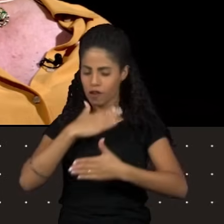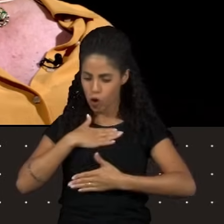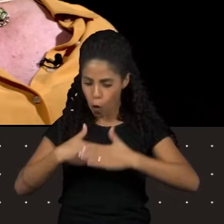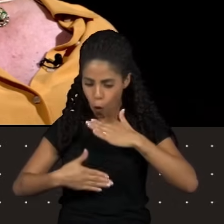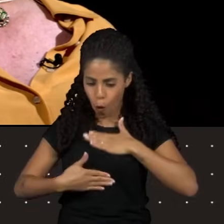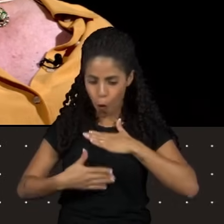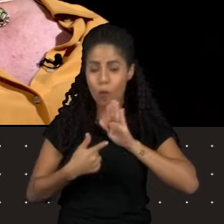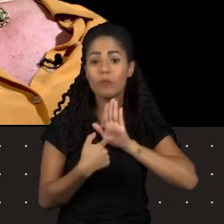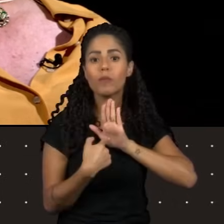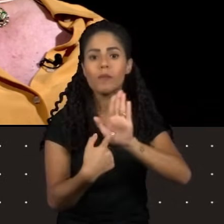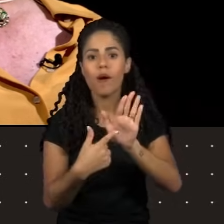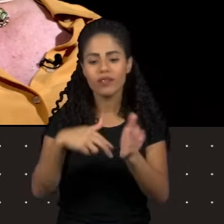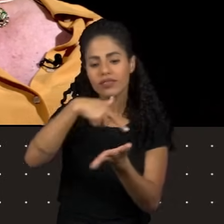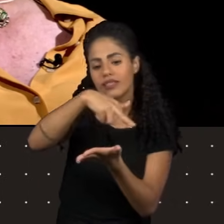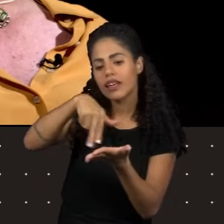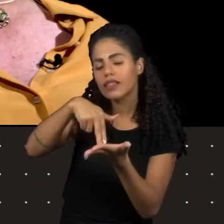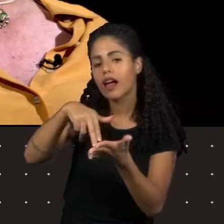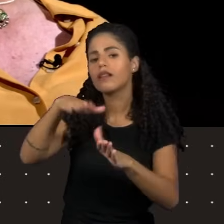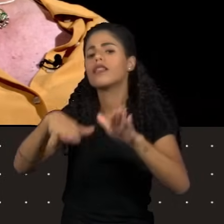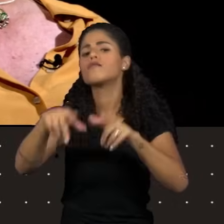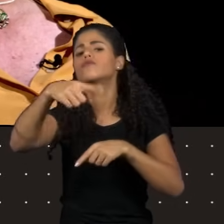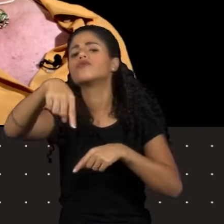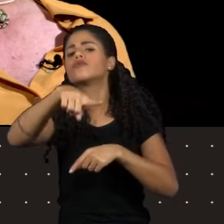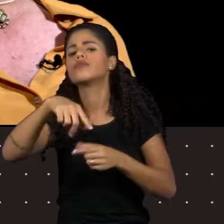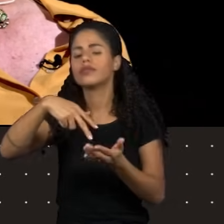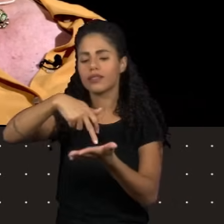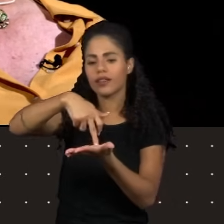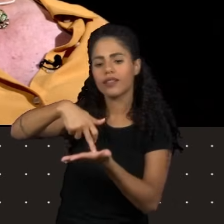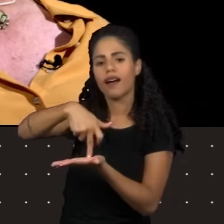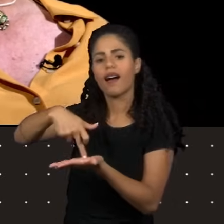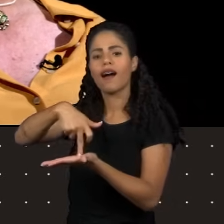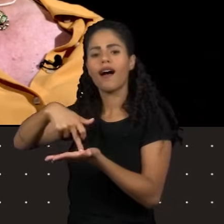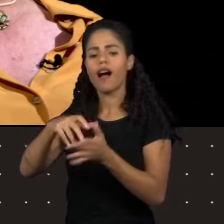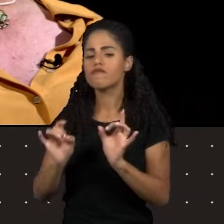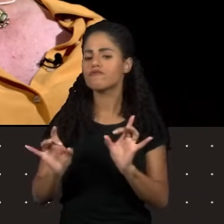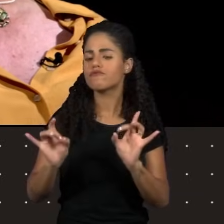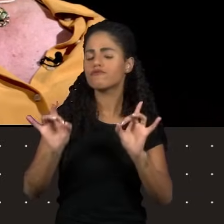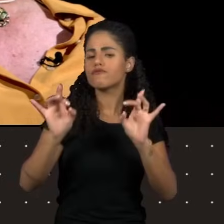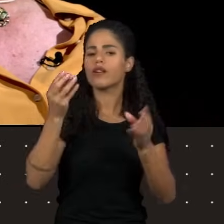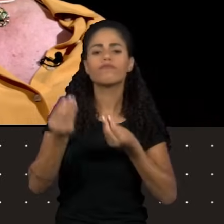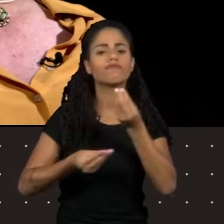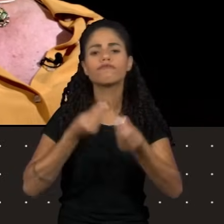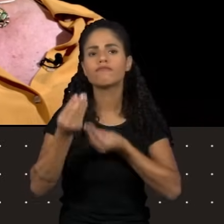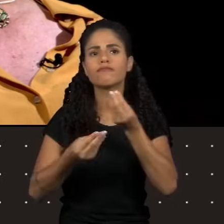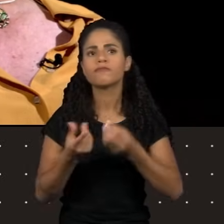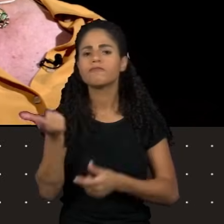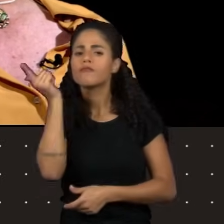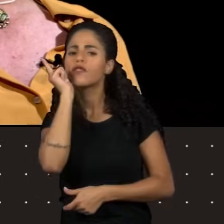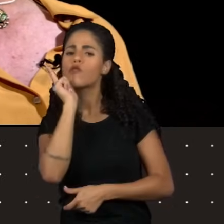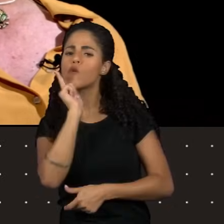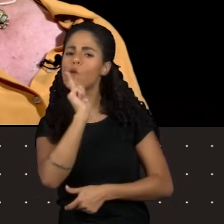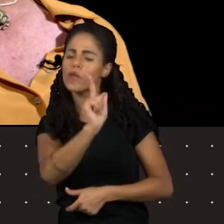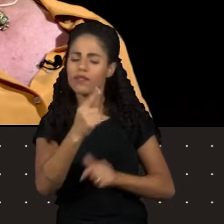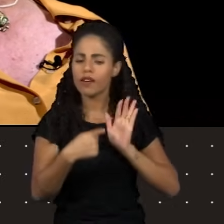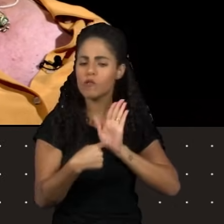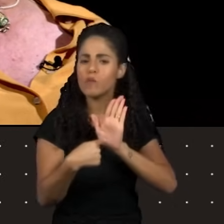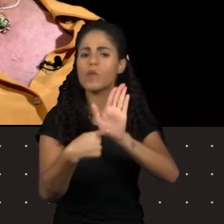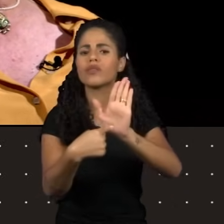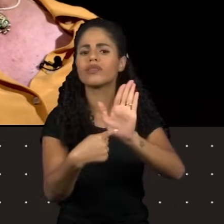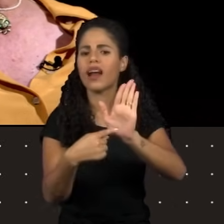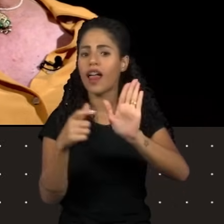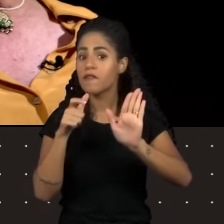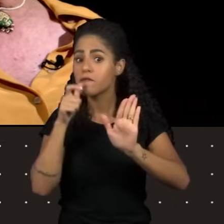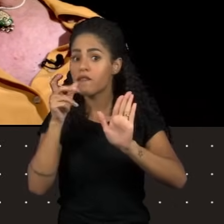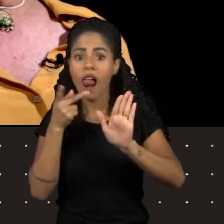ter atores bailarinos muito especiais que consigam traduzir através